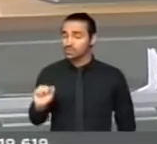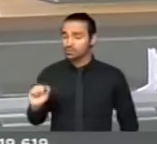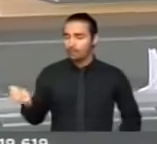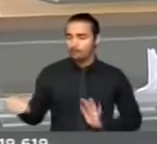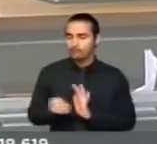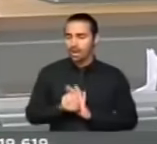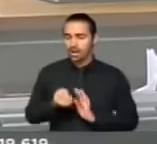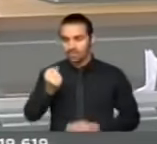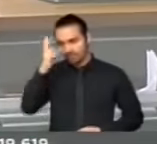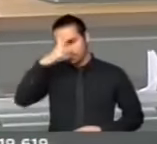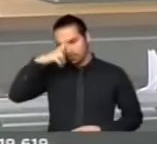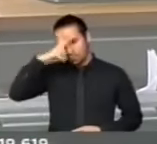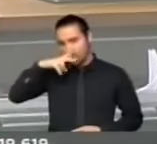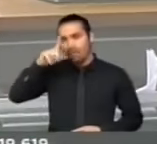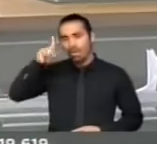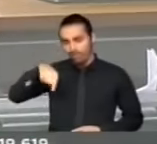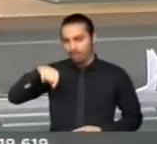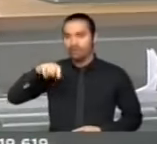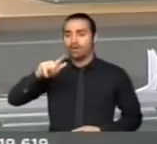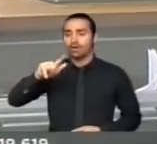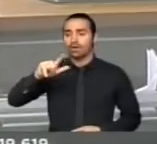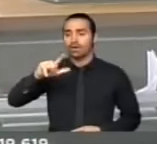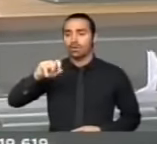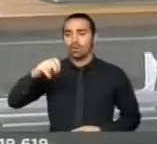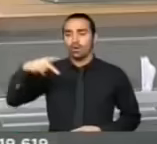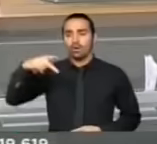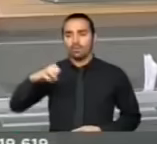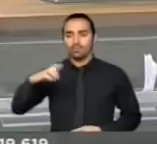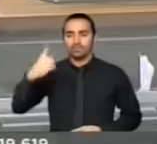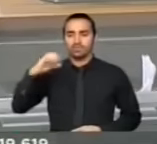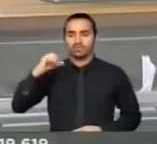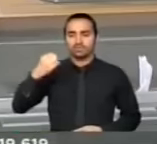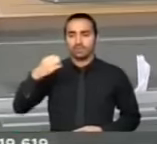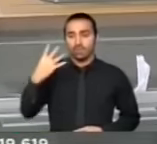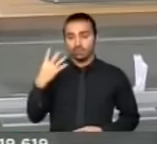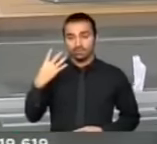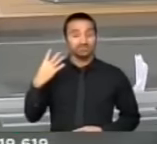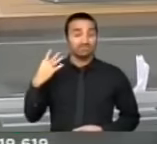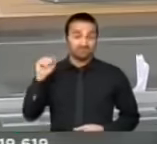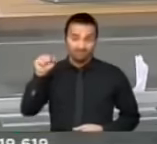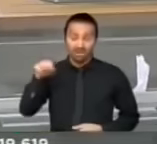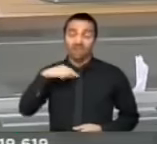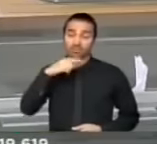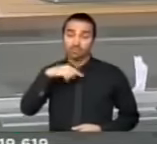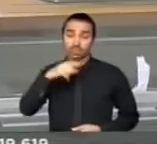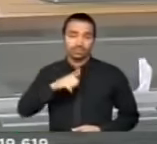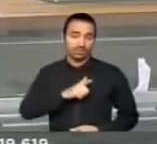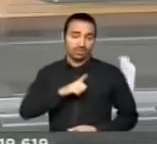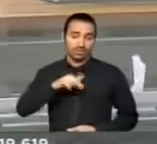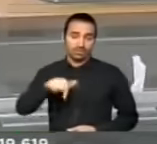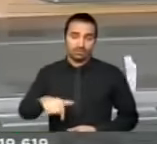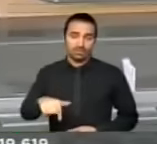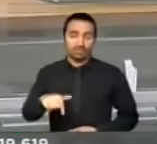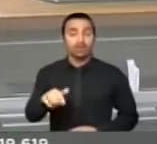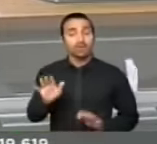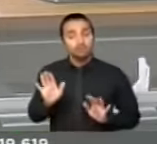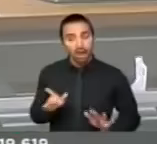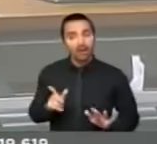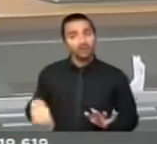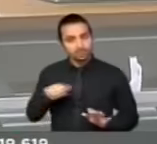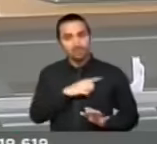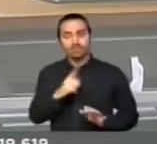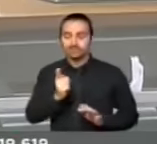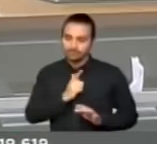história foi o golpe de 64. E é essa a dúvida histórica que nós vivemos aqui. Nós estamos fazendo